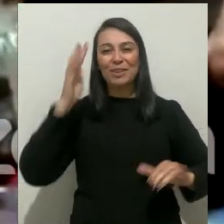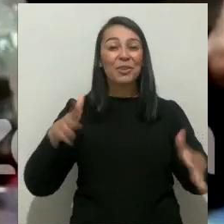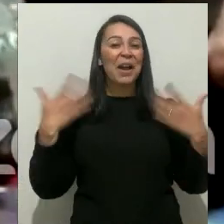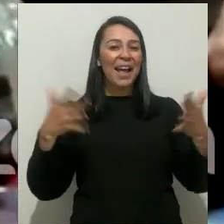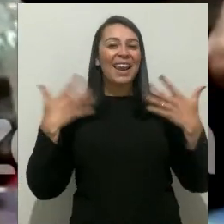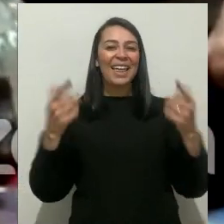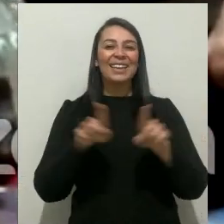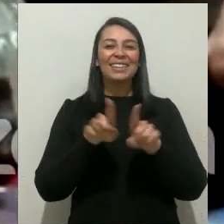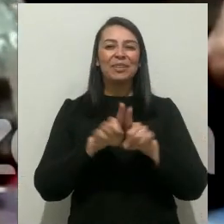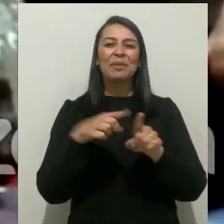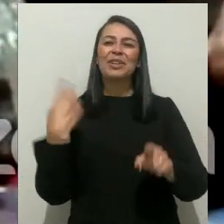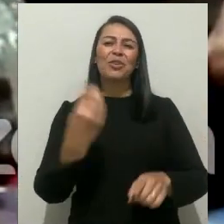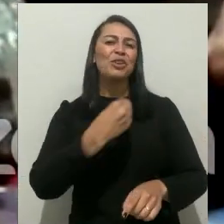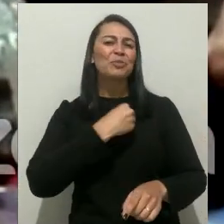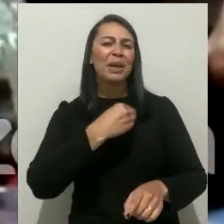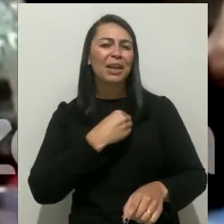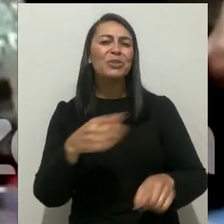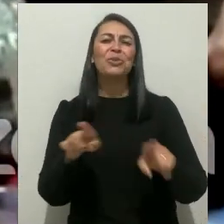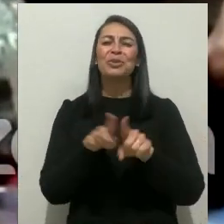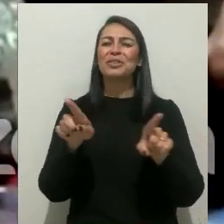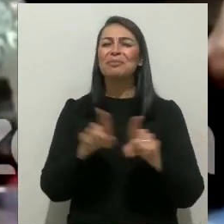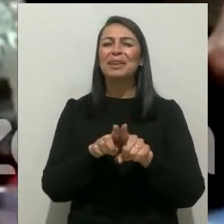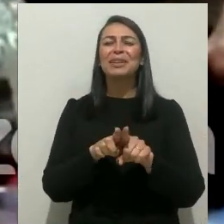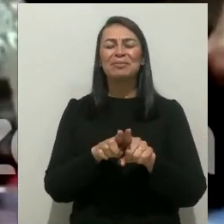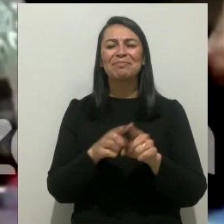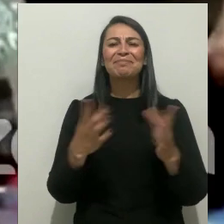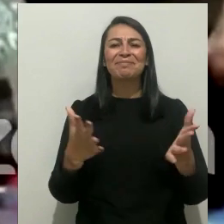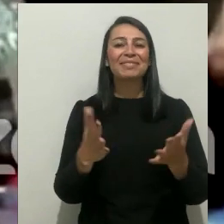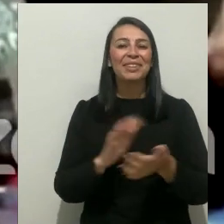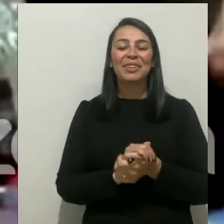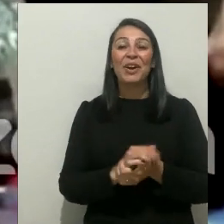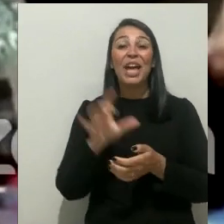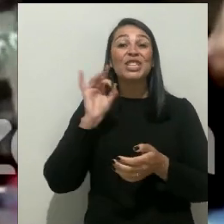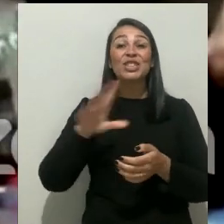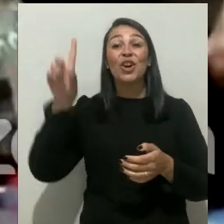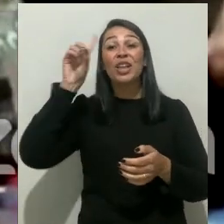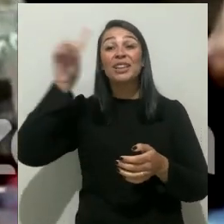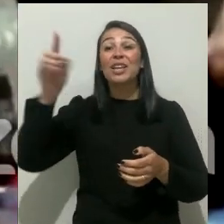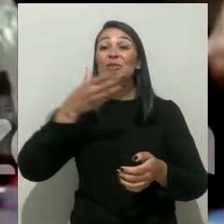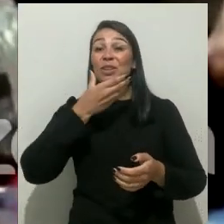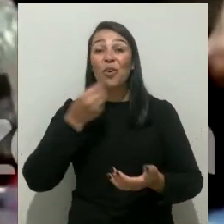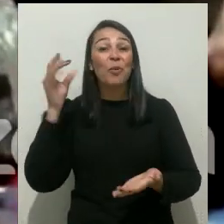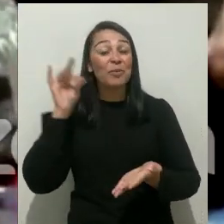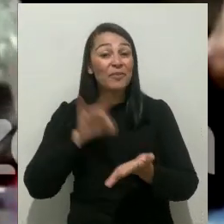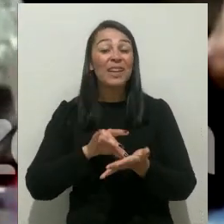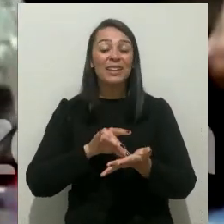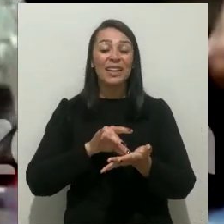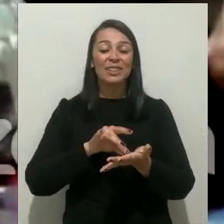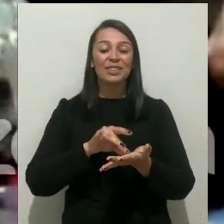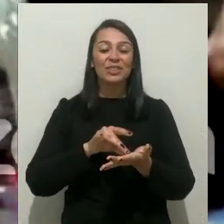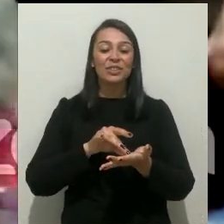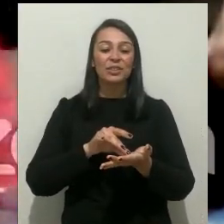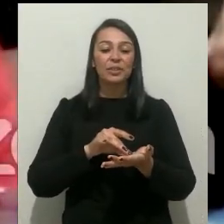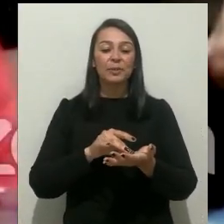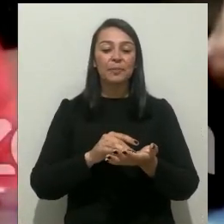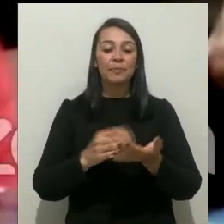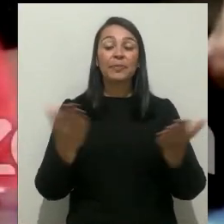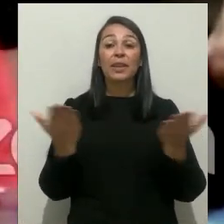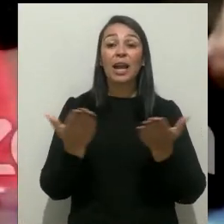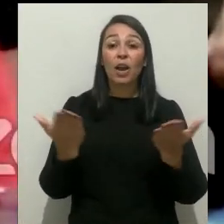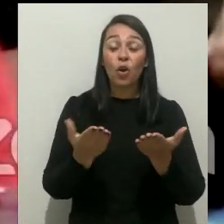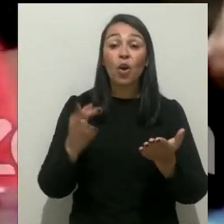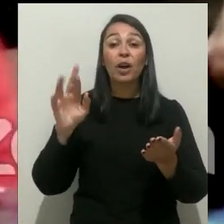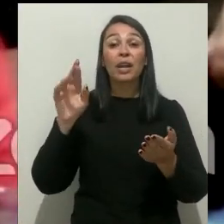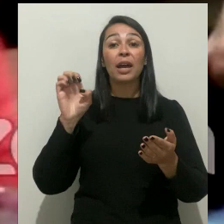Somos pecadores e divinos, enfim, essa dualidade ele tem nele, quer dizer, é Deus e homem verdadeiro. E a questão, então,